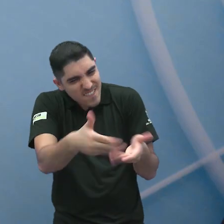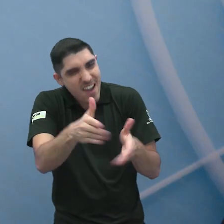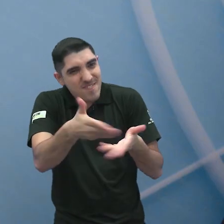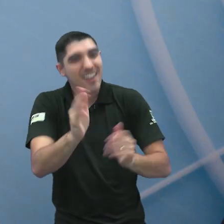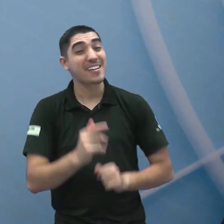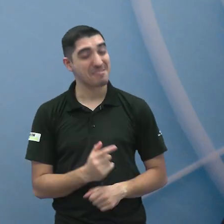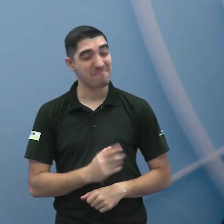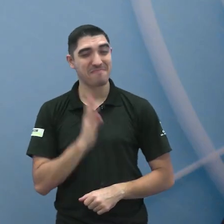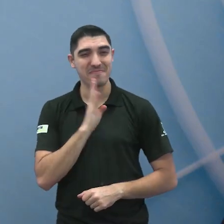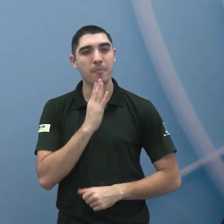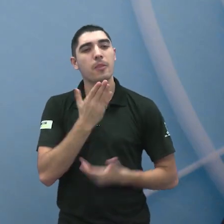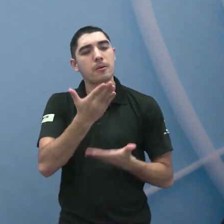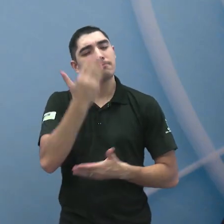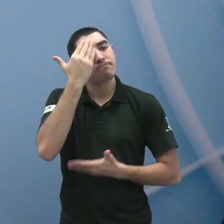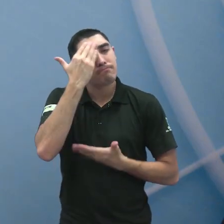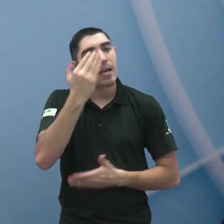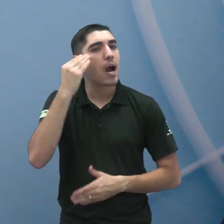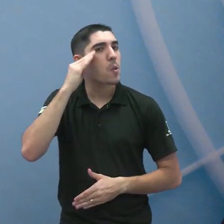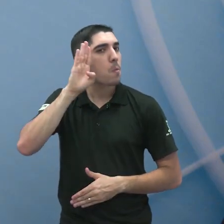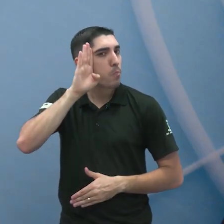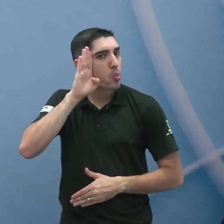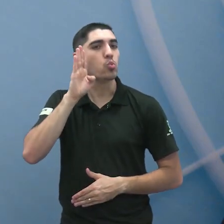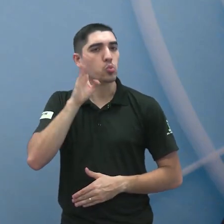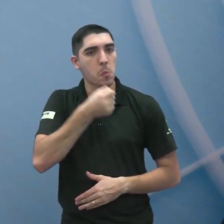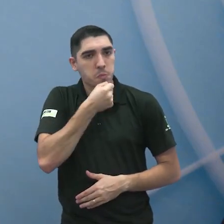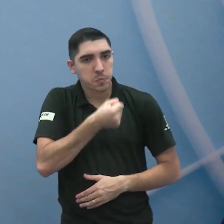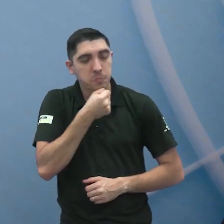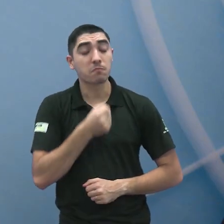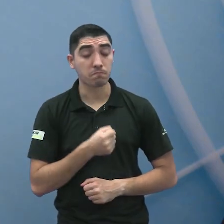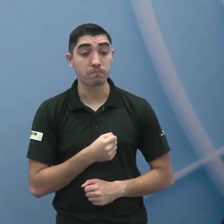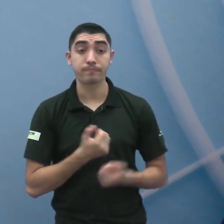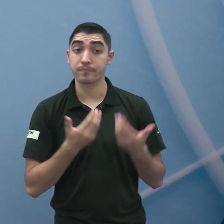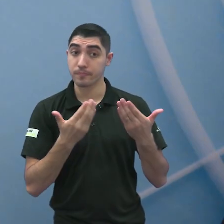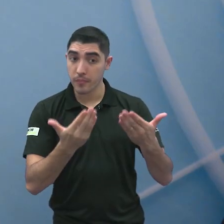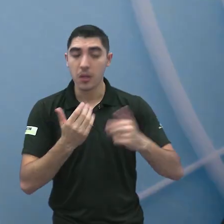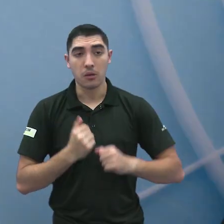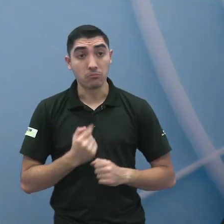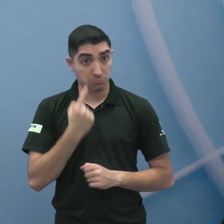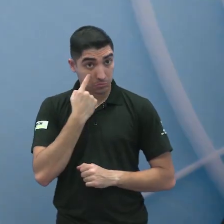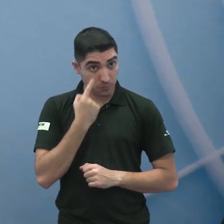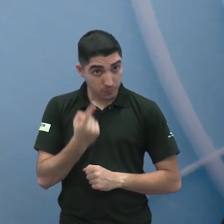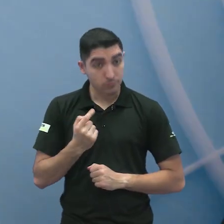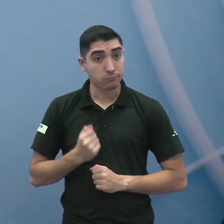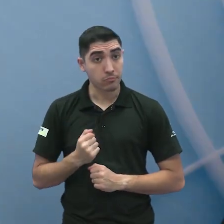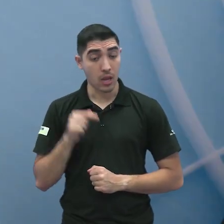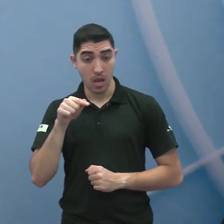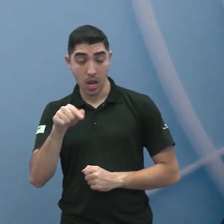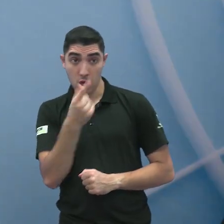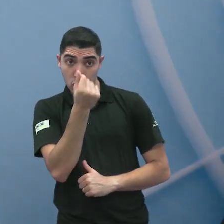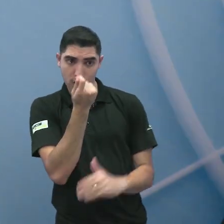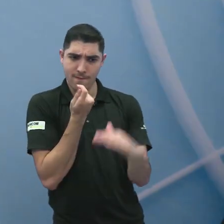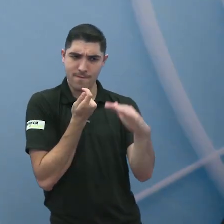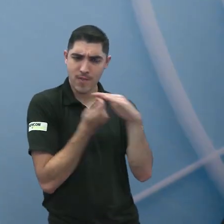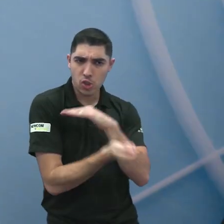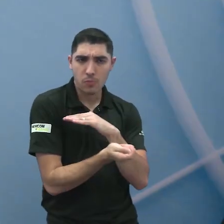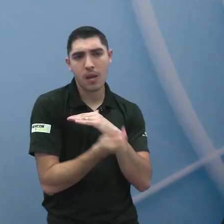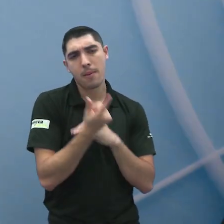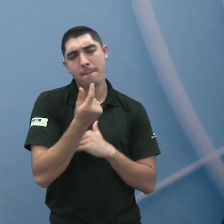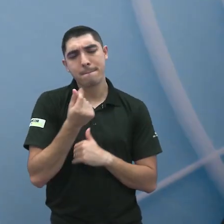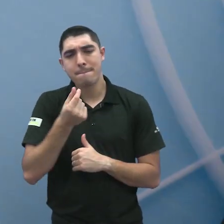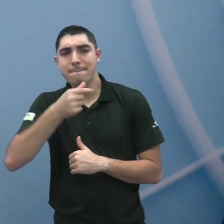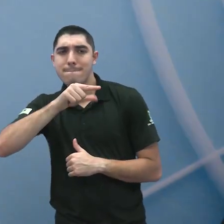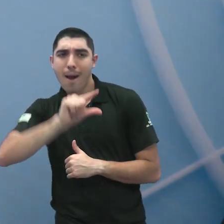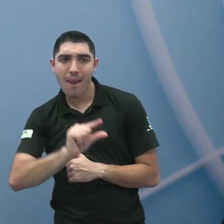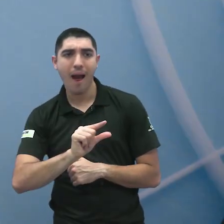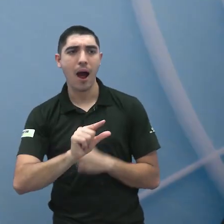da comerciante, né? Bruno, muito obrigado pela sua reportagem. É isso, né, gente? Vimos que com investimentos mais